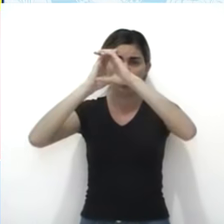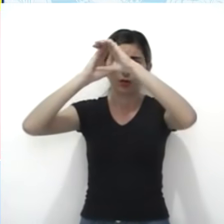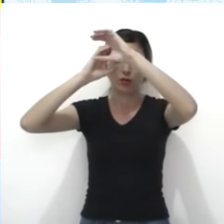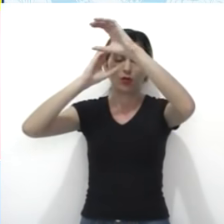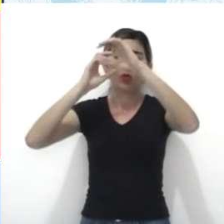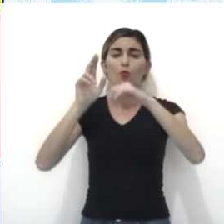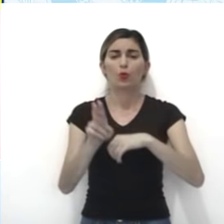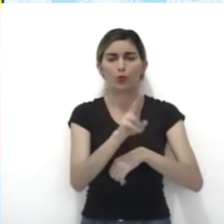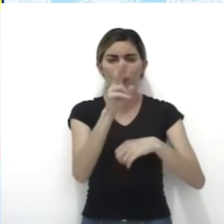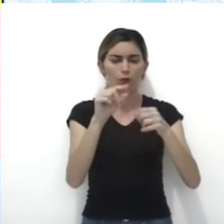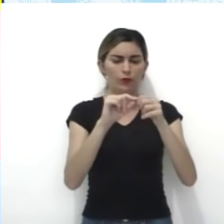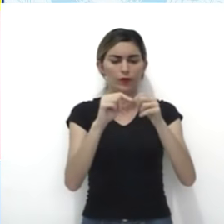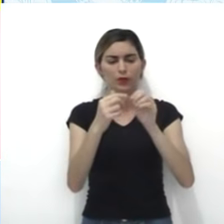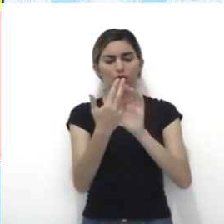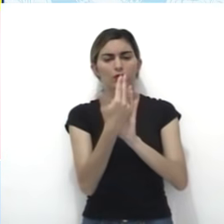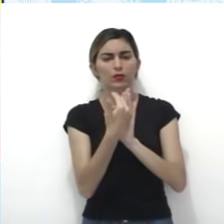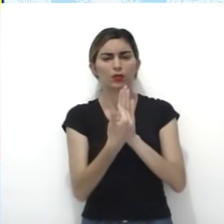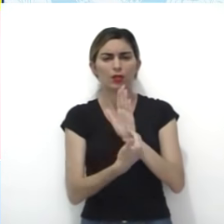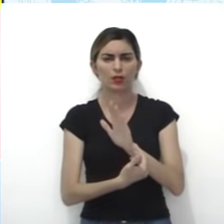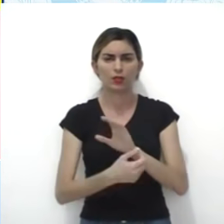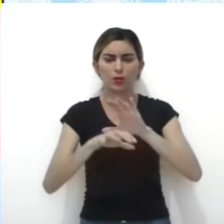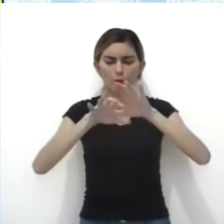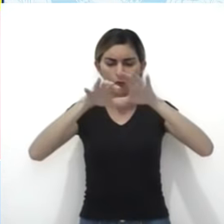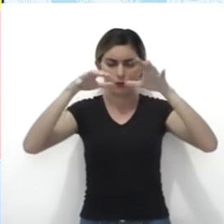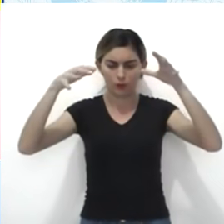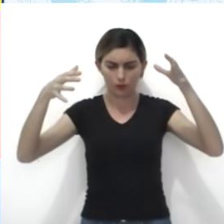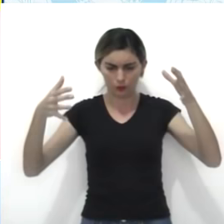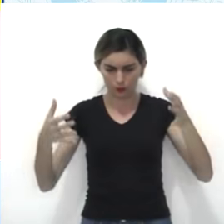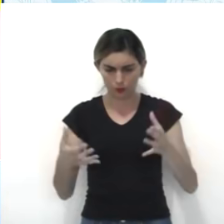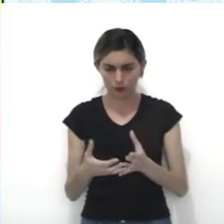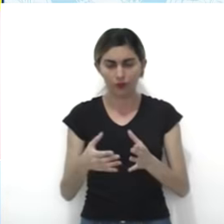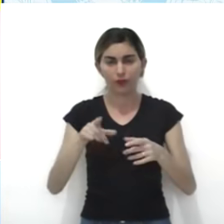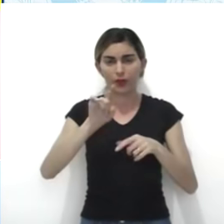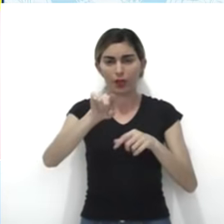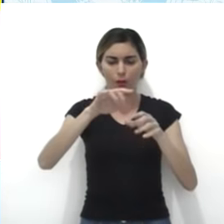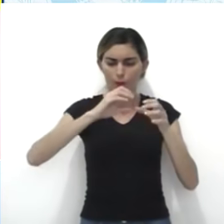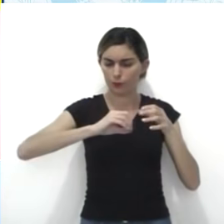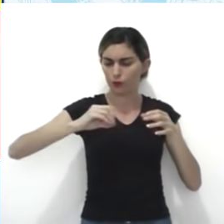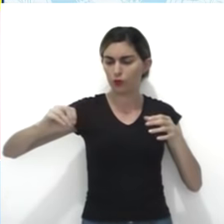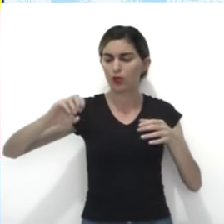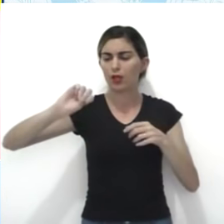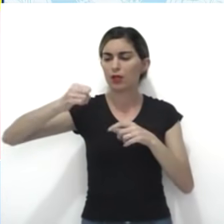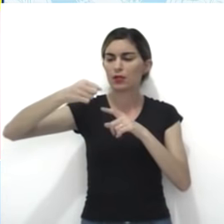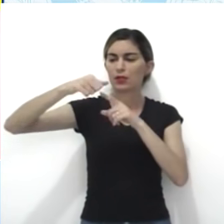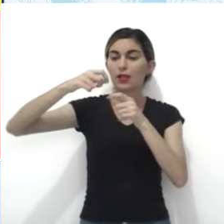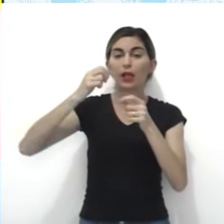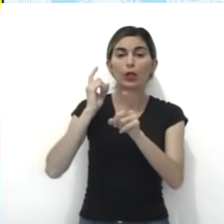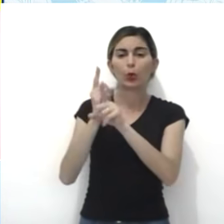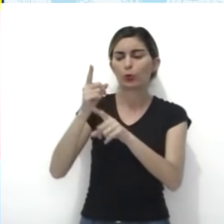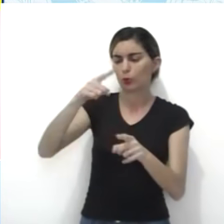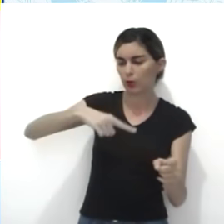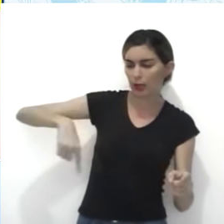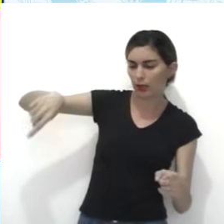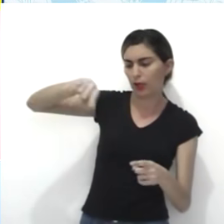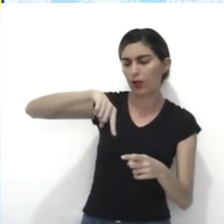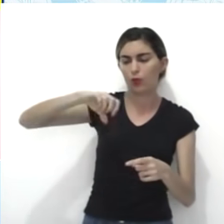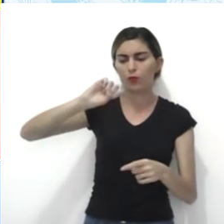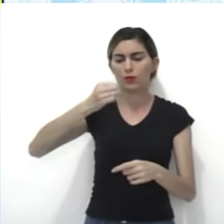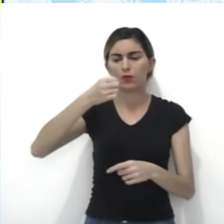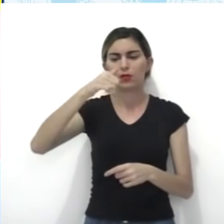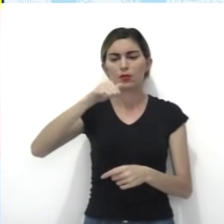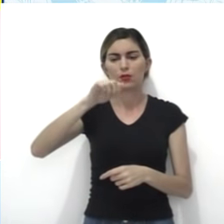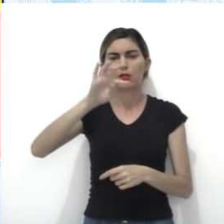utilizou o telescópio onde ele fez um desenho do planeta saturno e descobriu os anéis de saturno